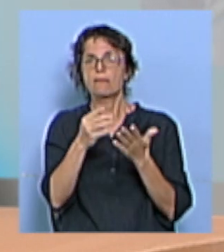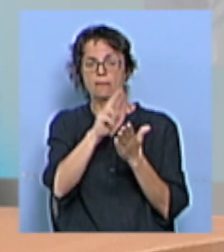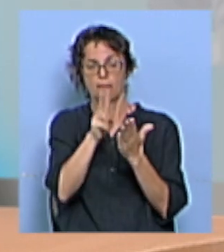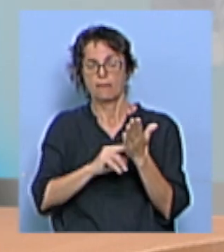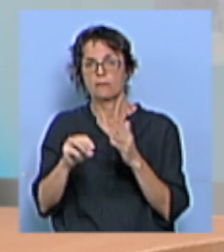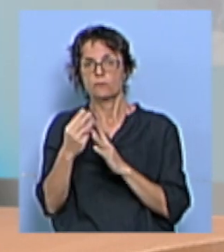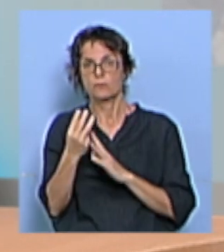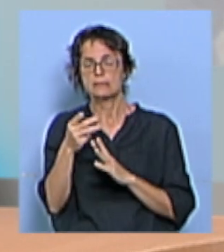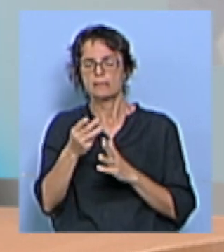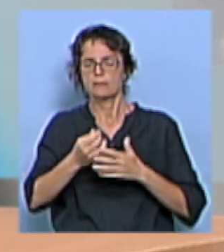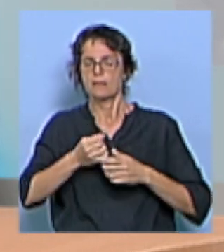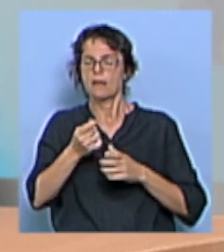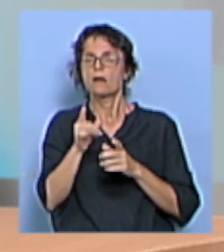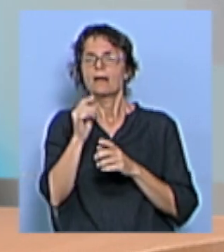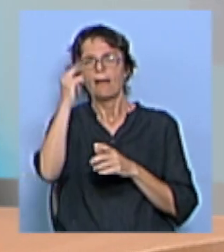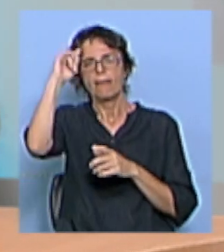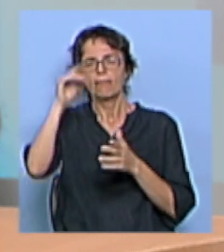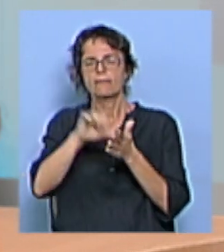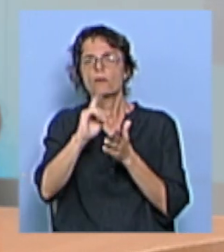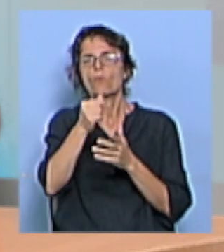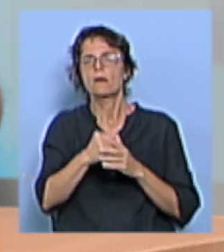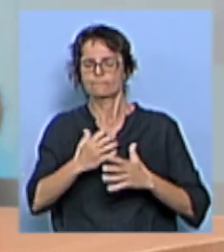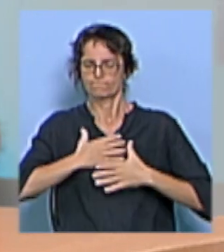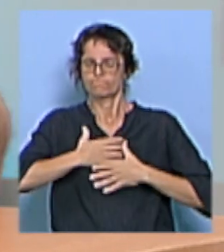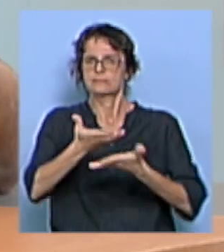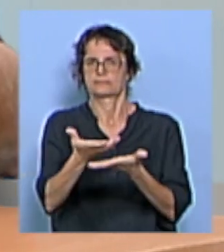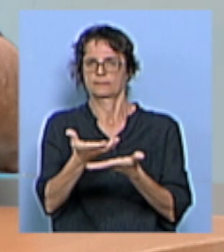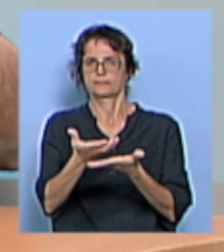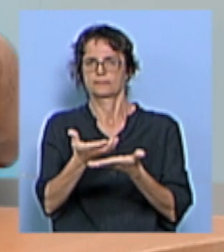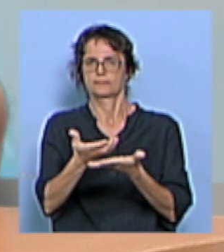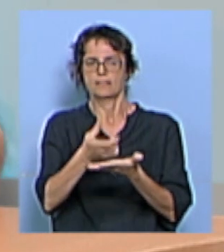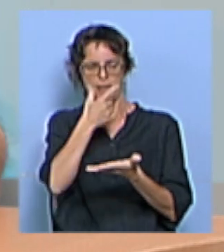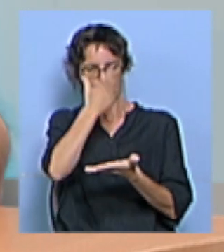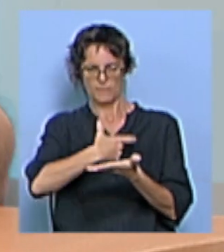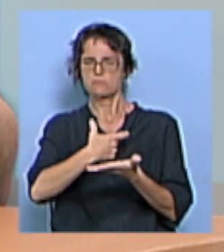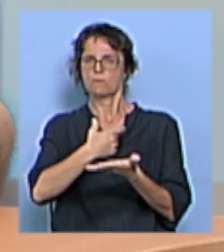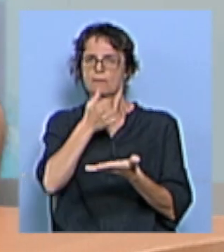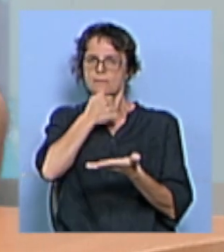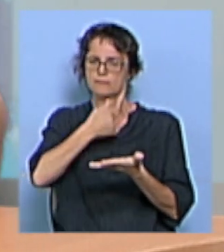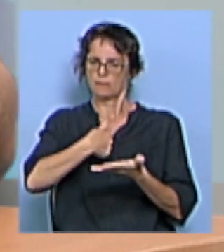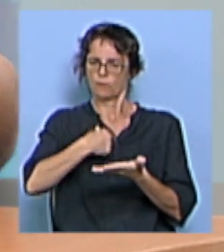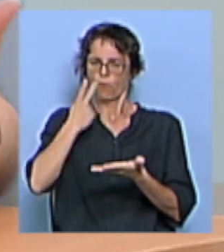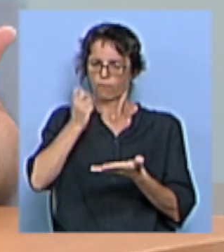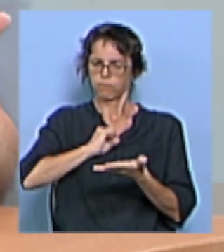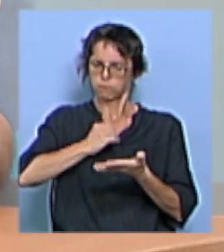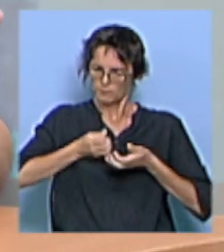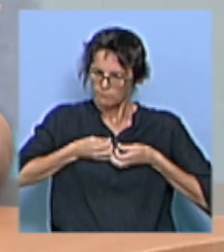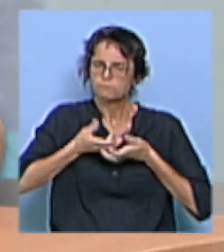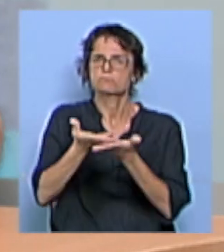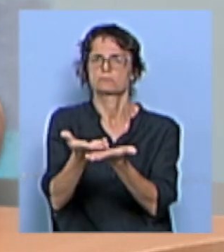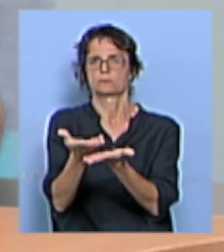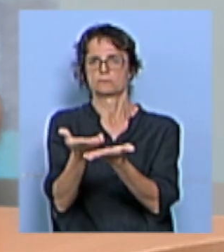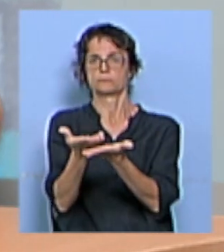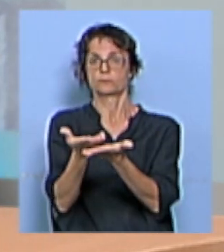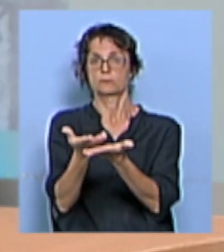que é a da entrega, de pôr-se ao serviço dos outros, da pessoa entregar-se, da pessoa imolar-se, digamos